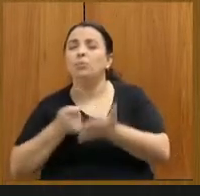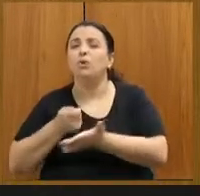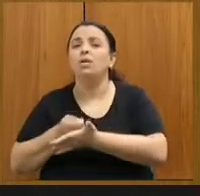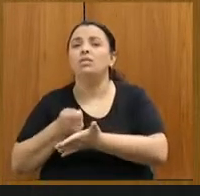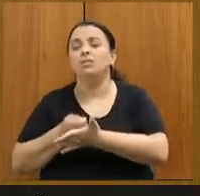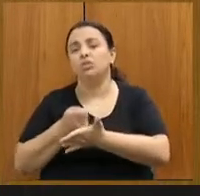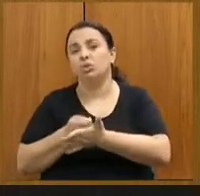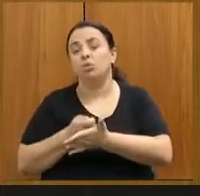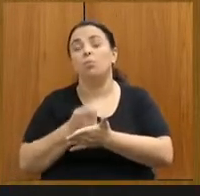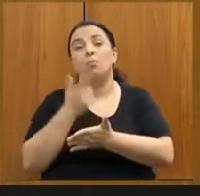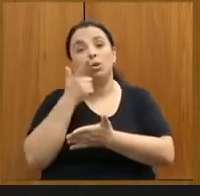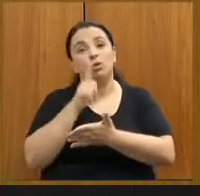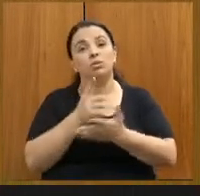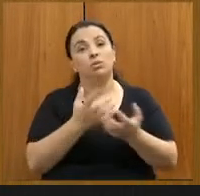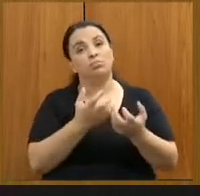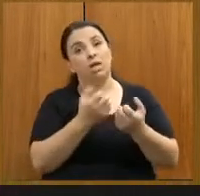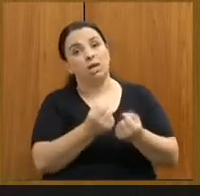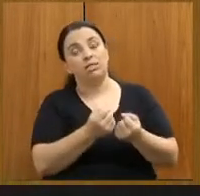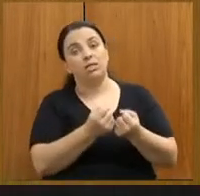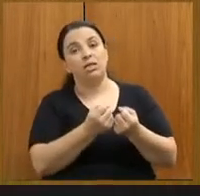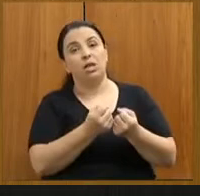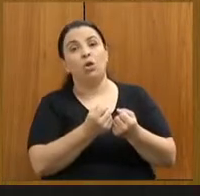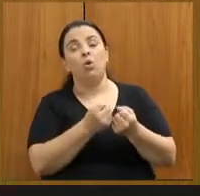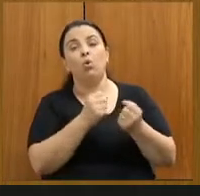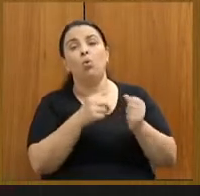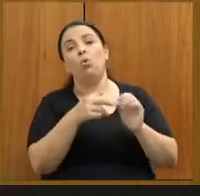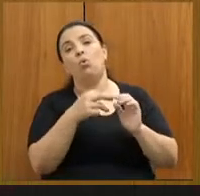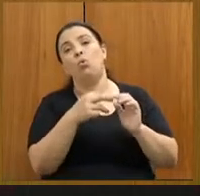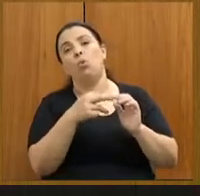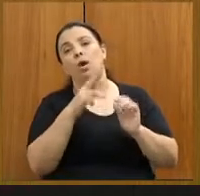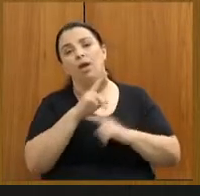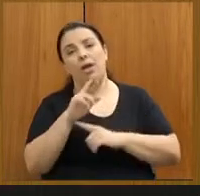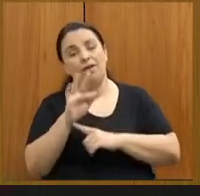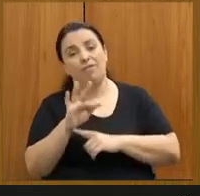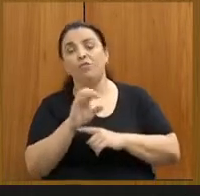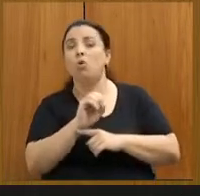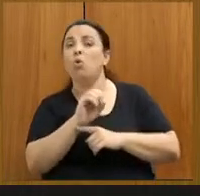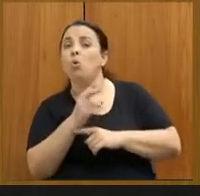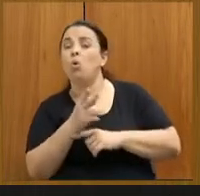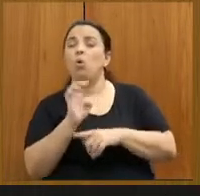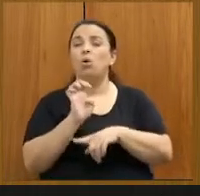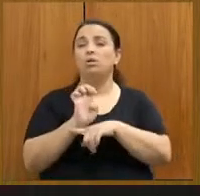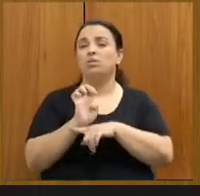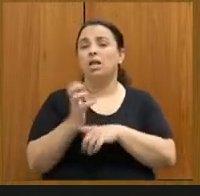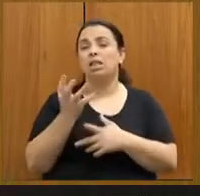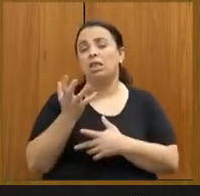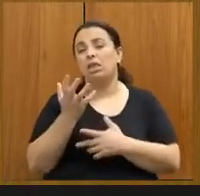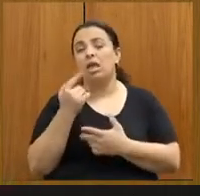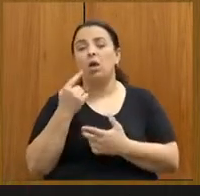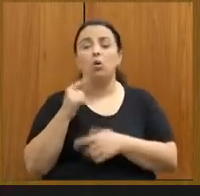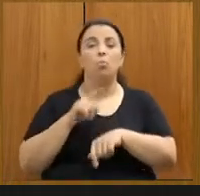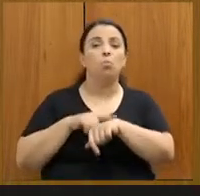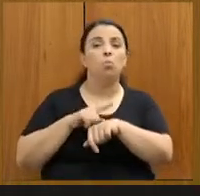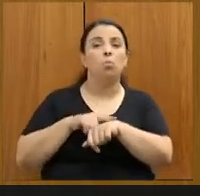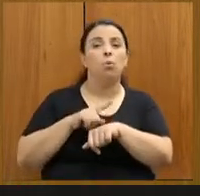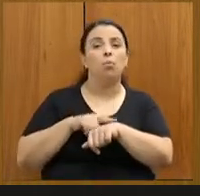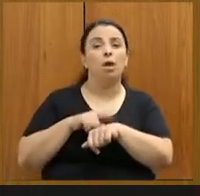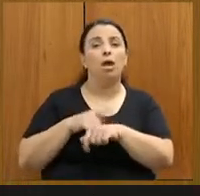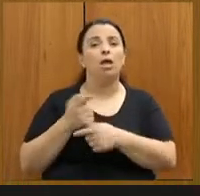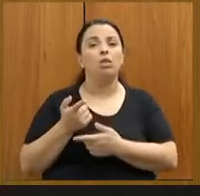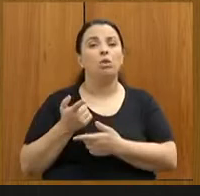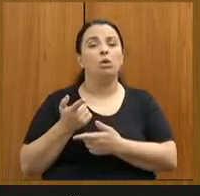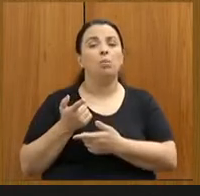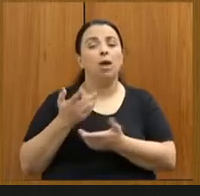aderir ao regime ou o estado pretende aproveitar a oportunidade para aprovar as medidas